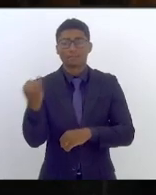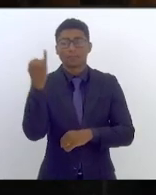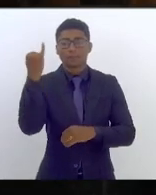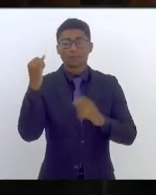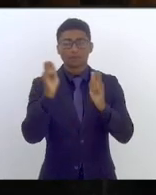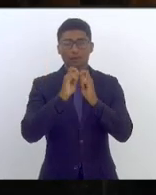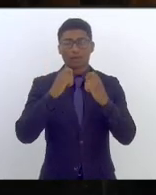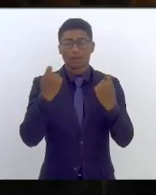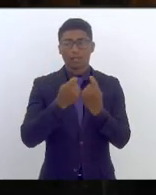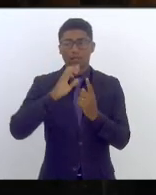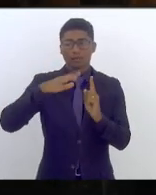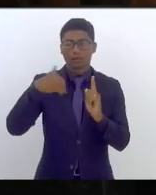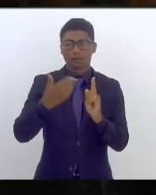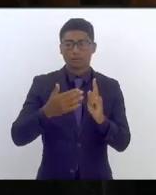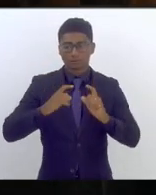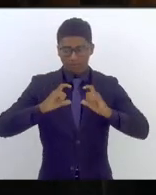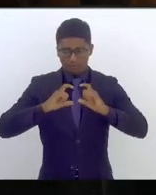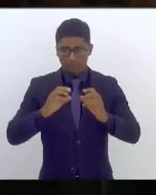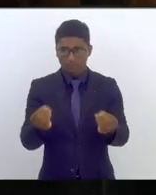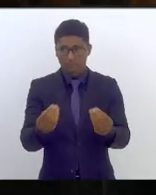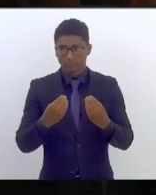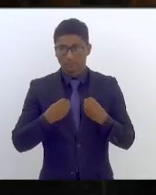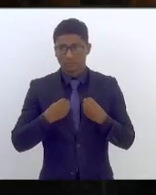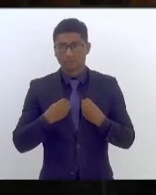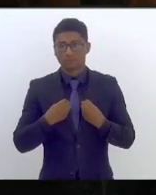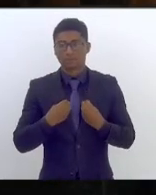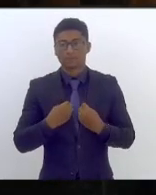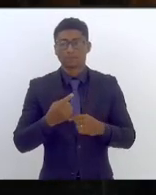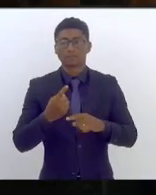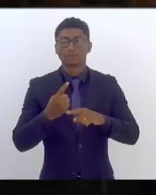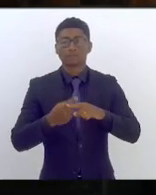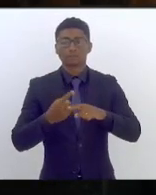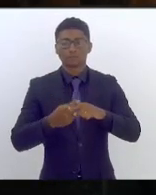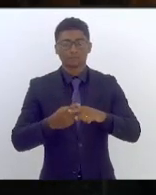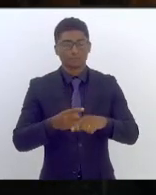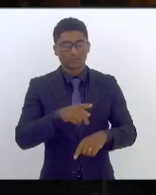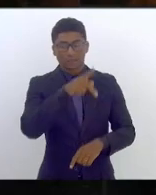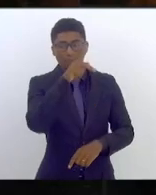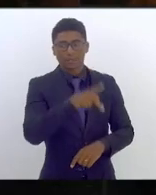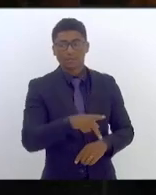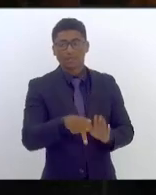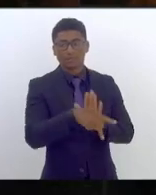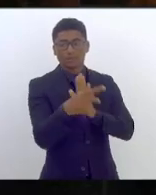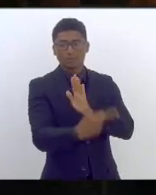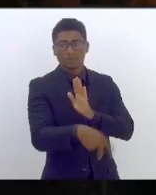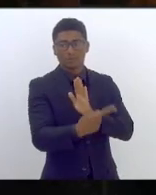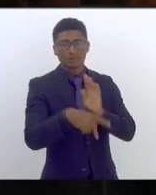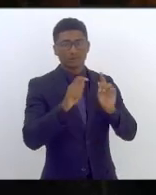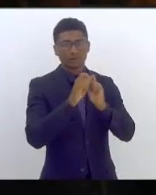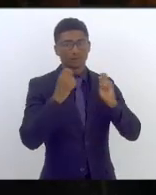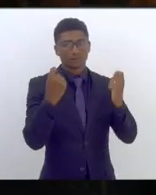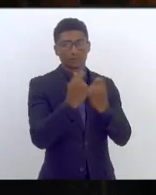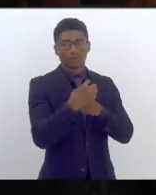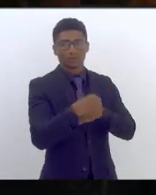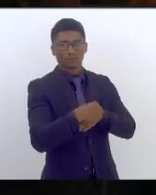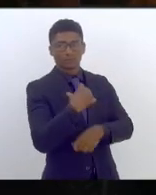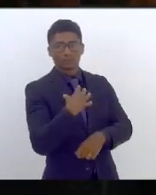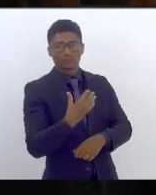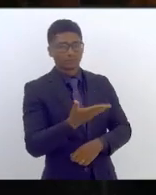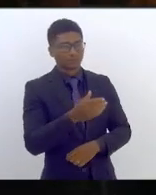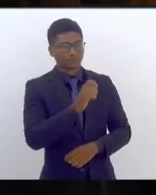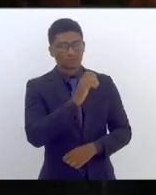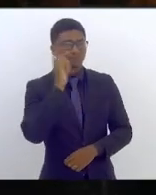Legislativa do Estado do Rio de Janeiro por indicação do presidente da casa Deputado André Ceciliano